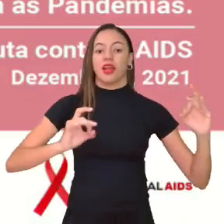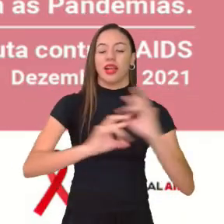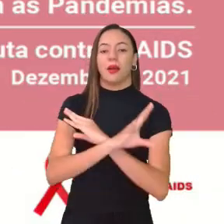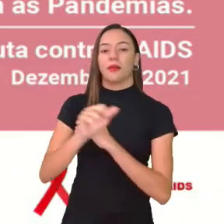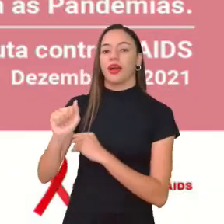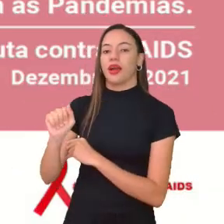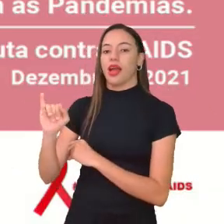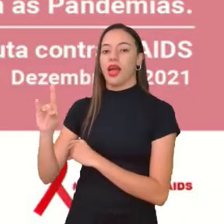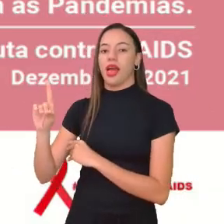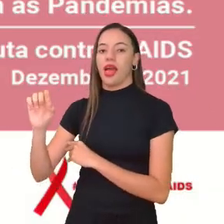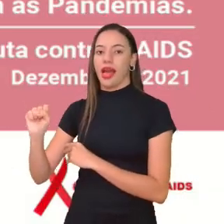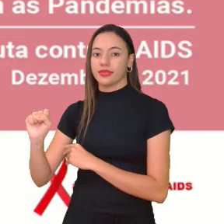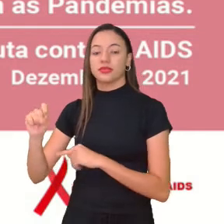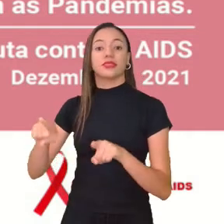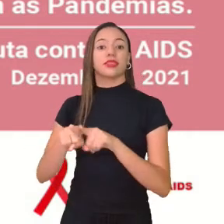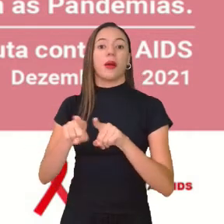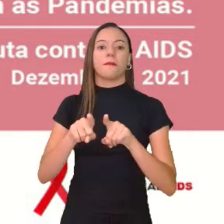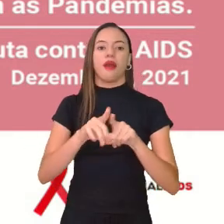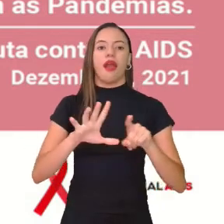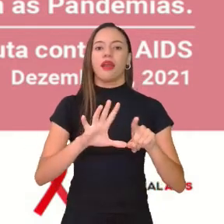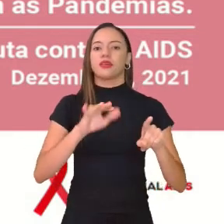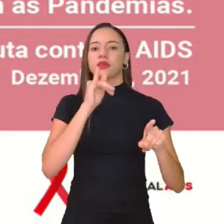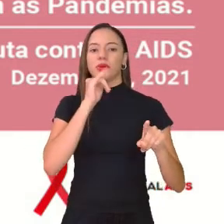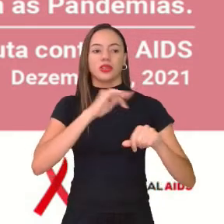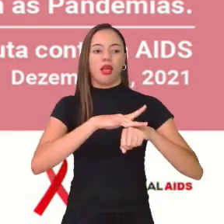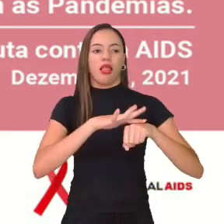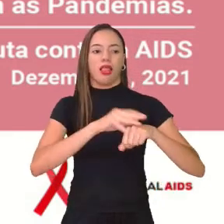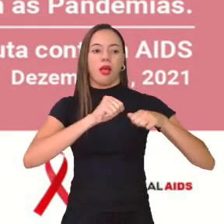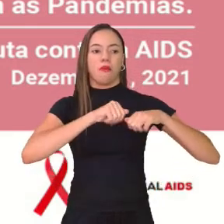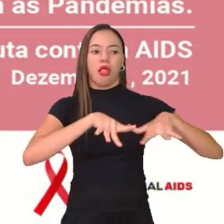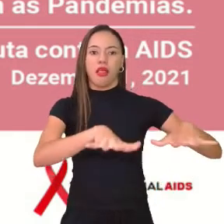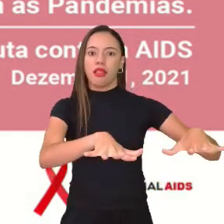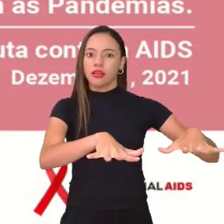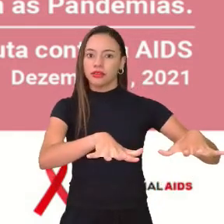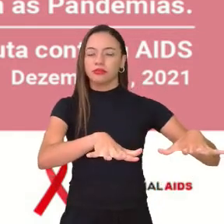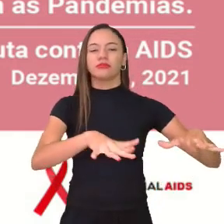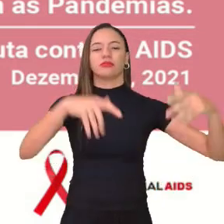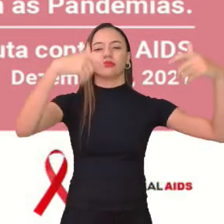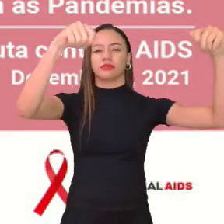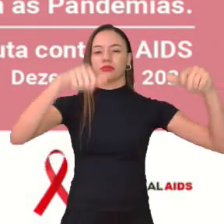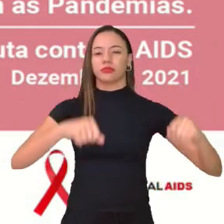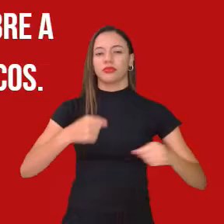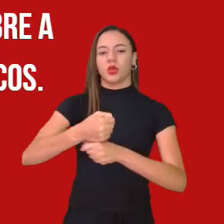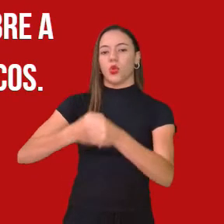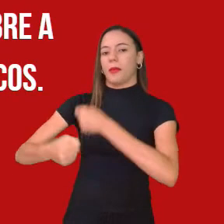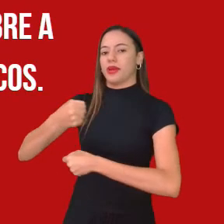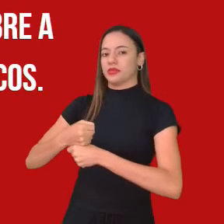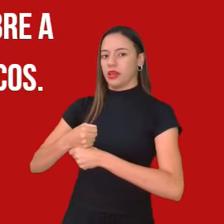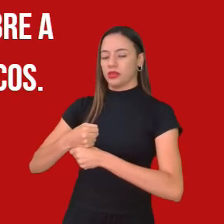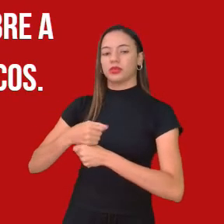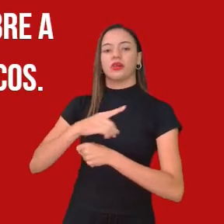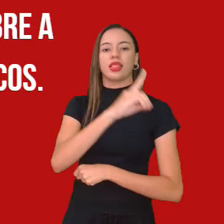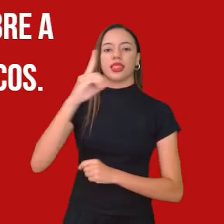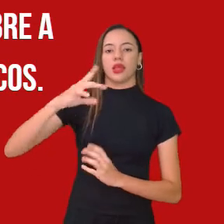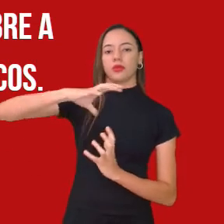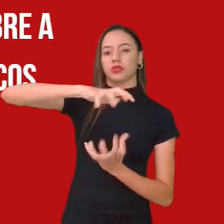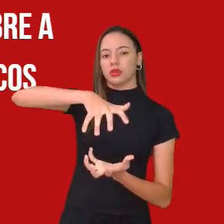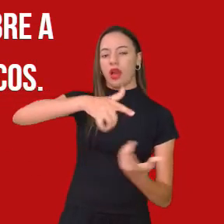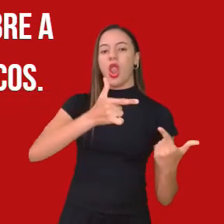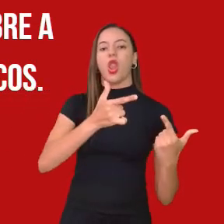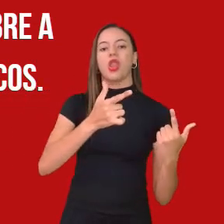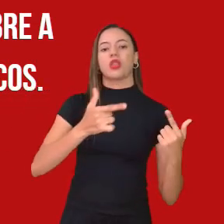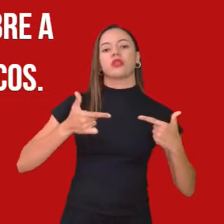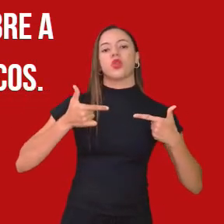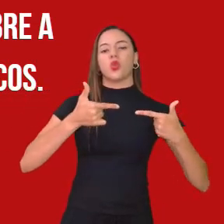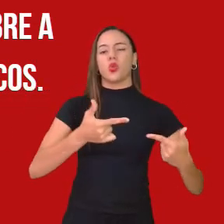as pandemias. Então, esse cartaz, ele foi do ano passado, o Dia Mundial da Luta contra a AIDS. Por quê? O